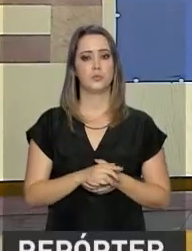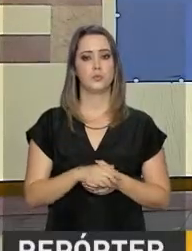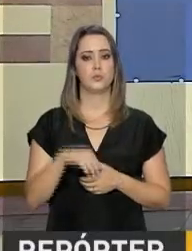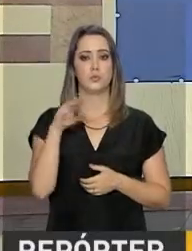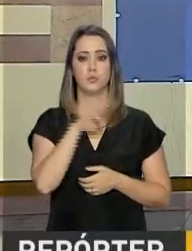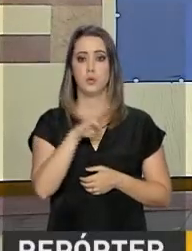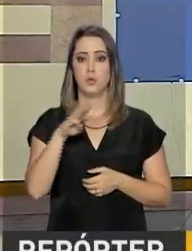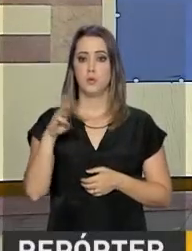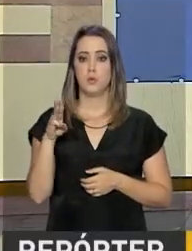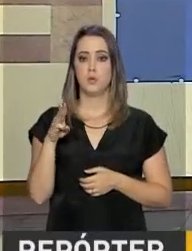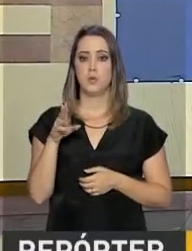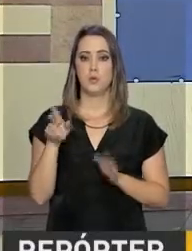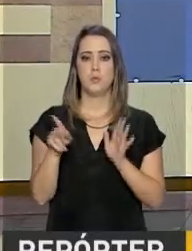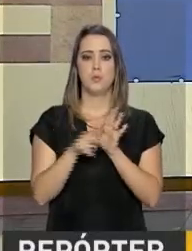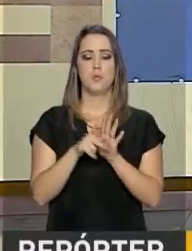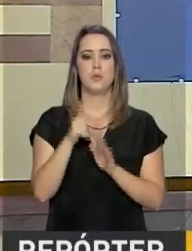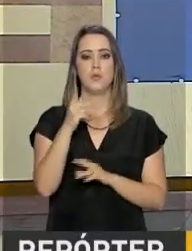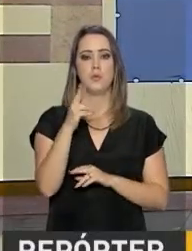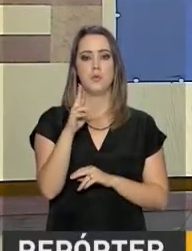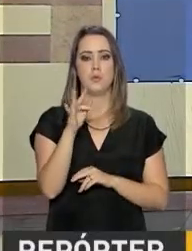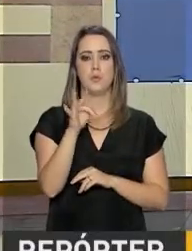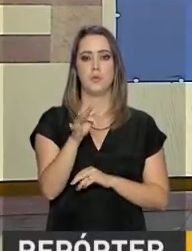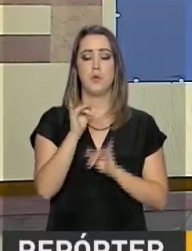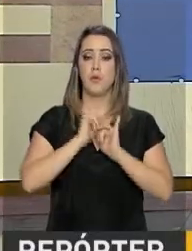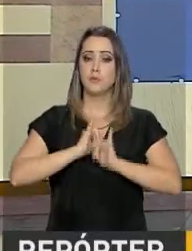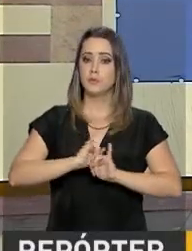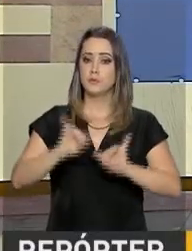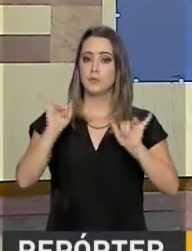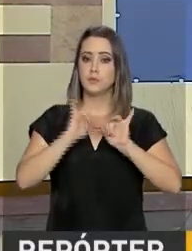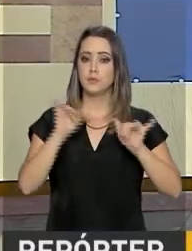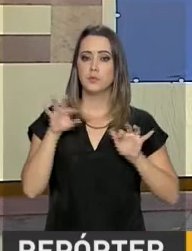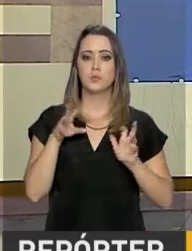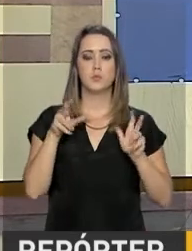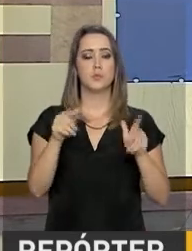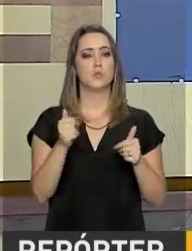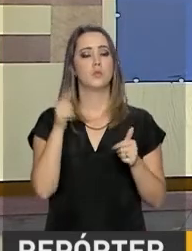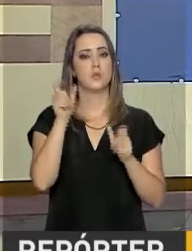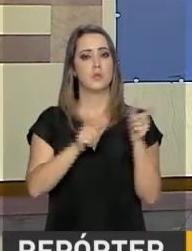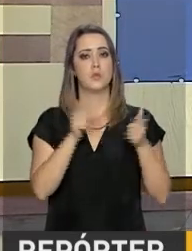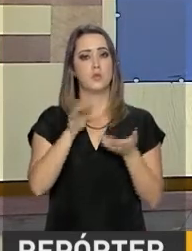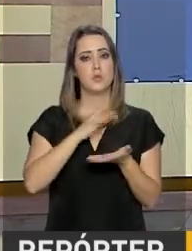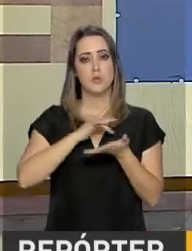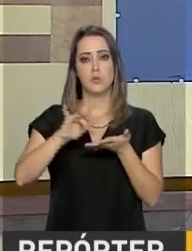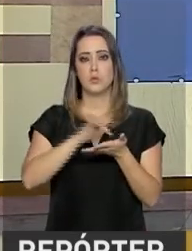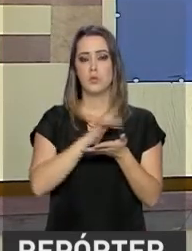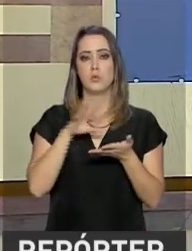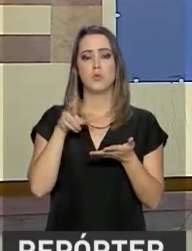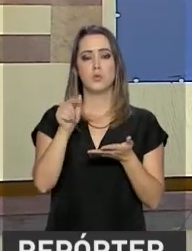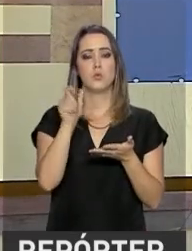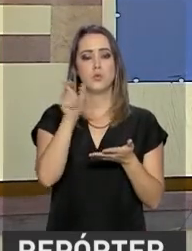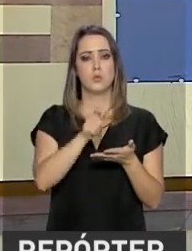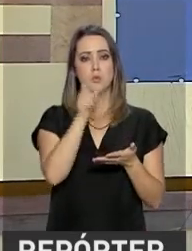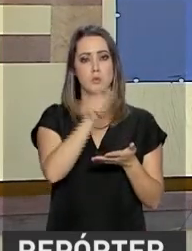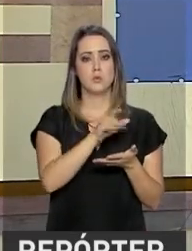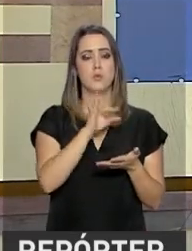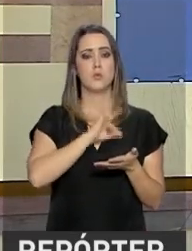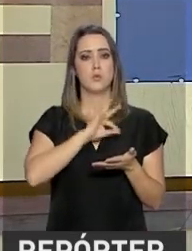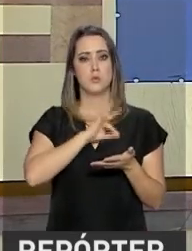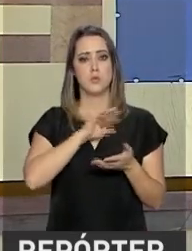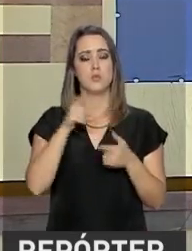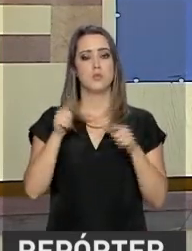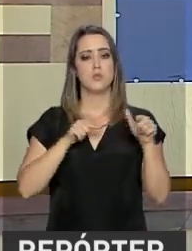registro do veículo no sistema uma mensagem enviada de forma automática ao celular de todos os policiais em serviço